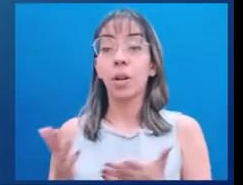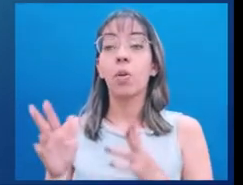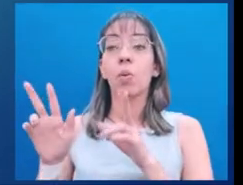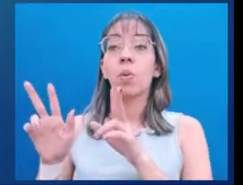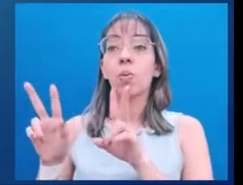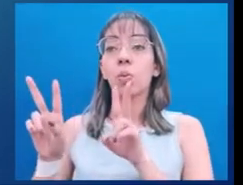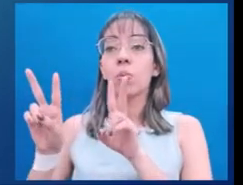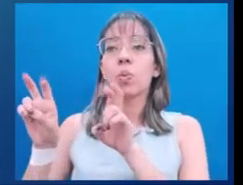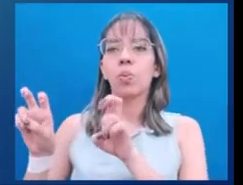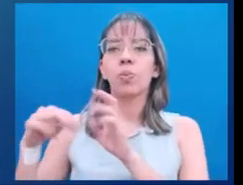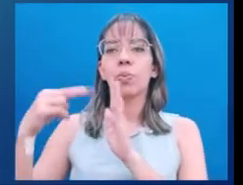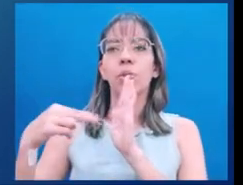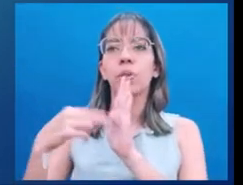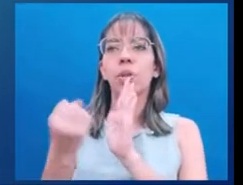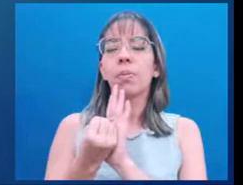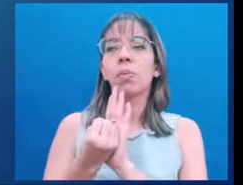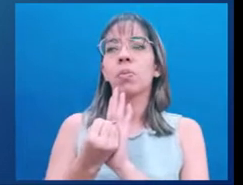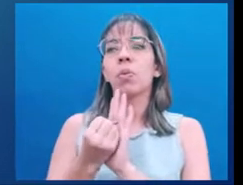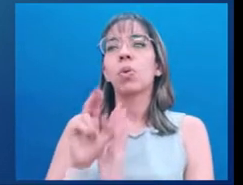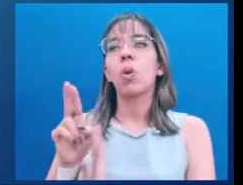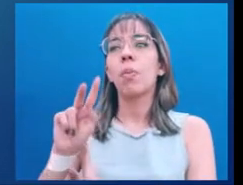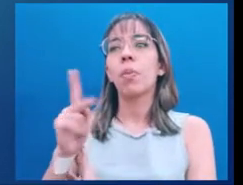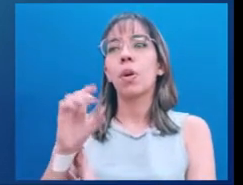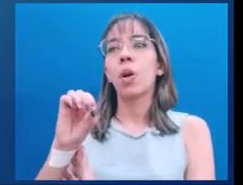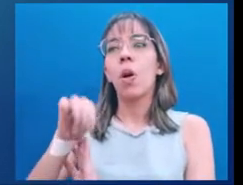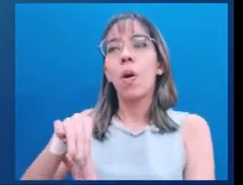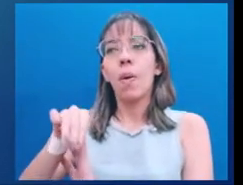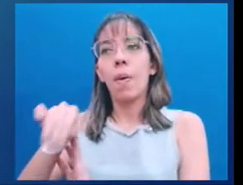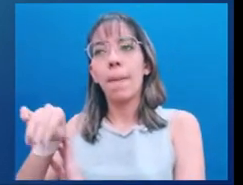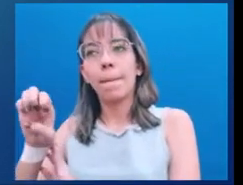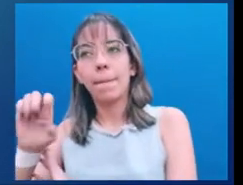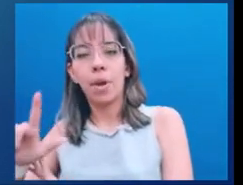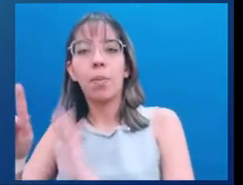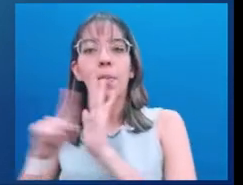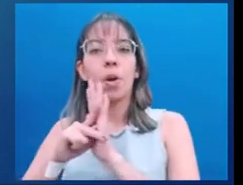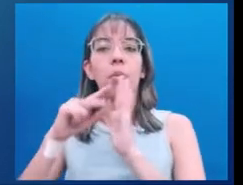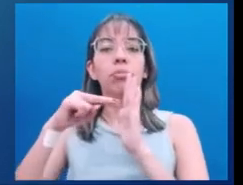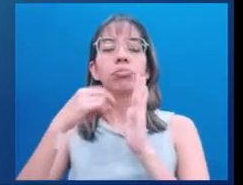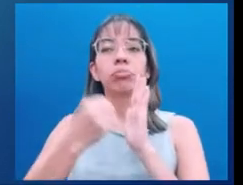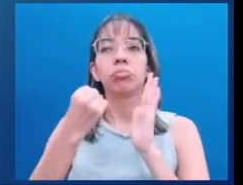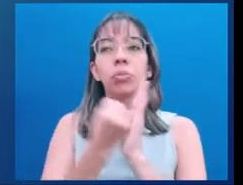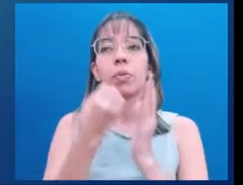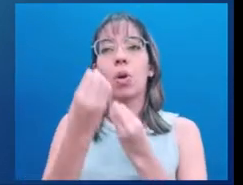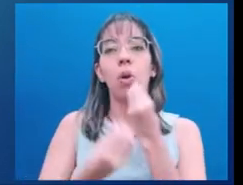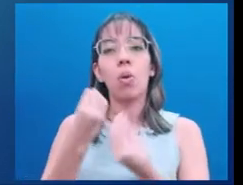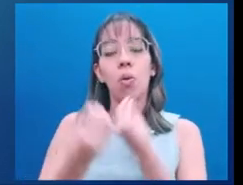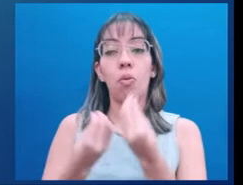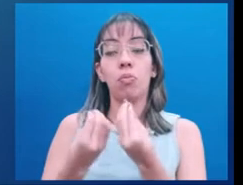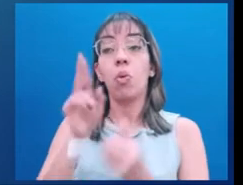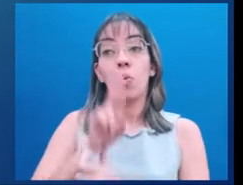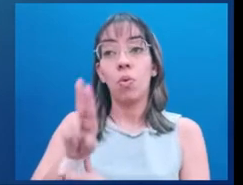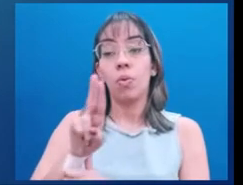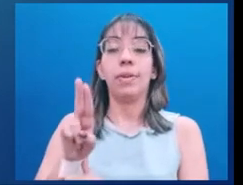Então, um dos símbolos usados é o diagrama de Rommel, também conhecido como diamante de Rommel. É uma simbologia de risco adotado pela Associação